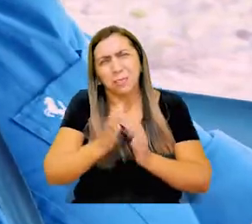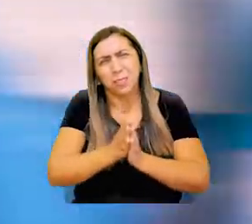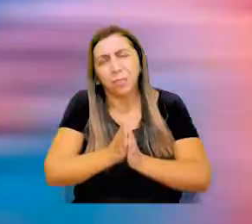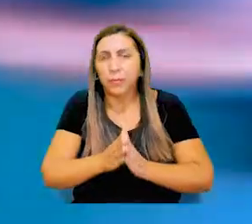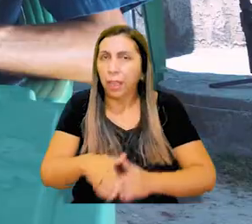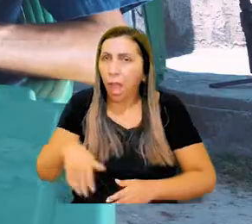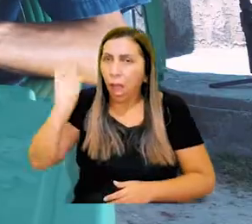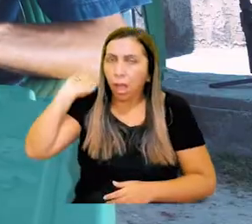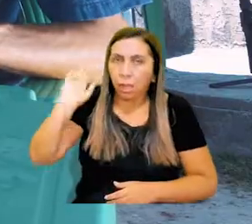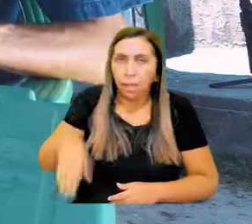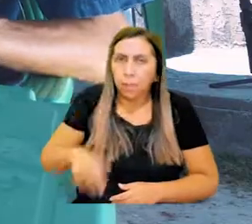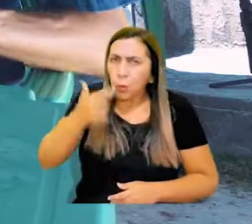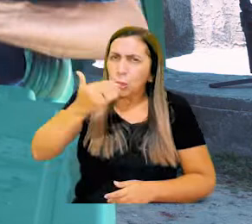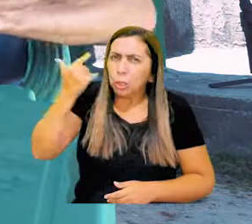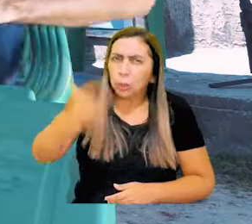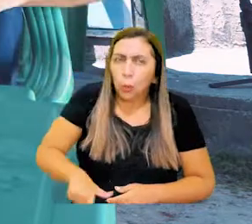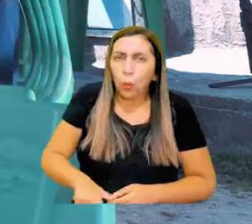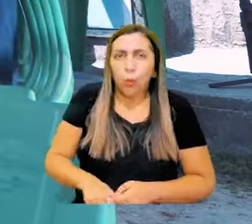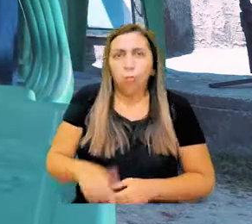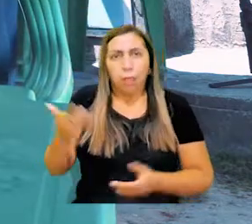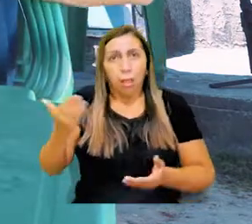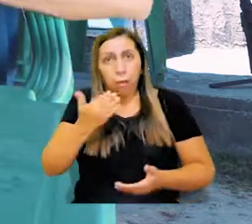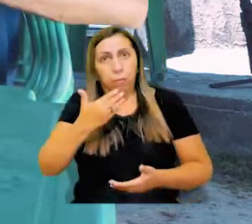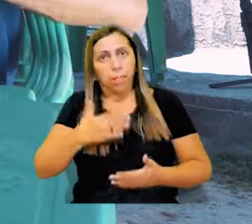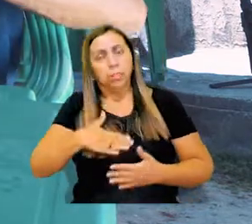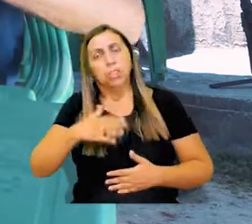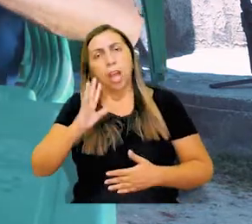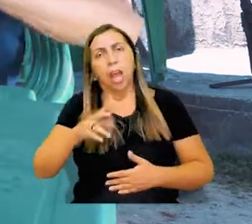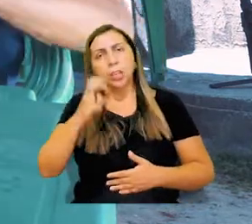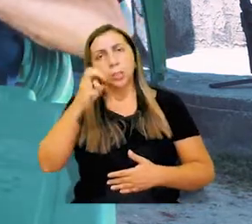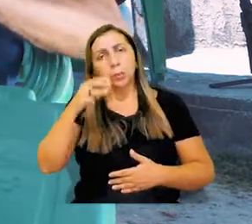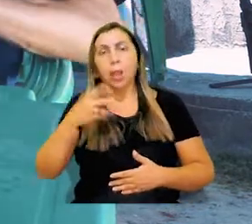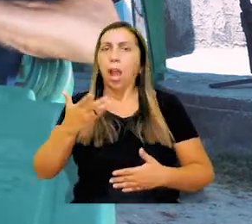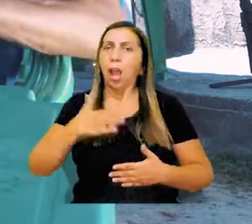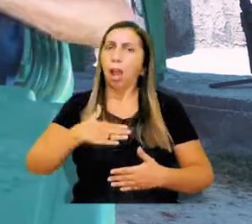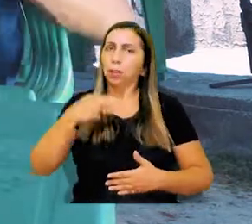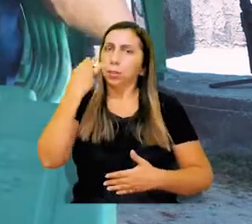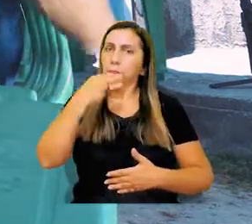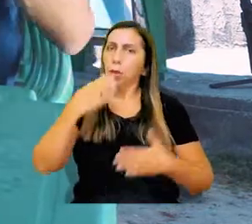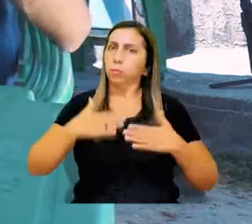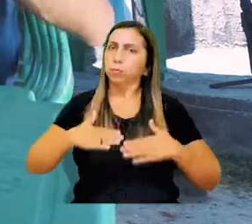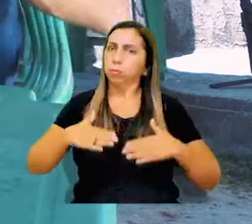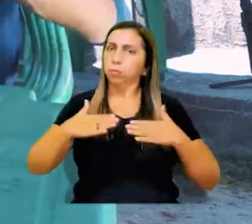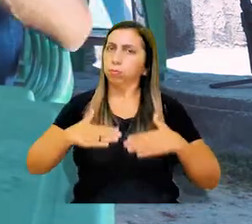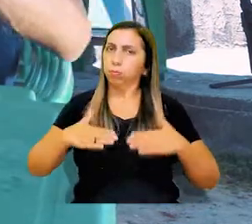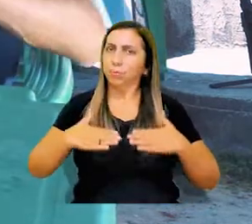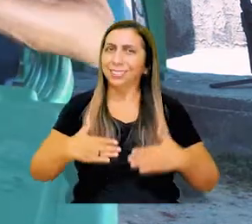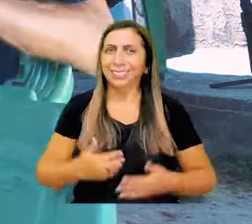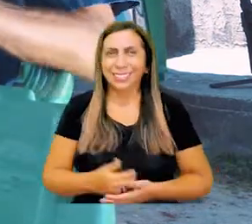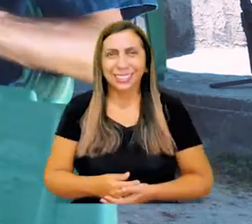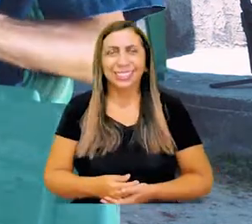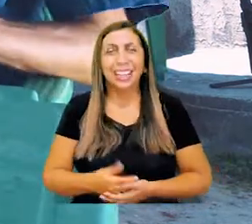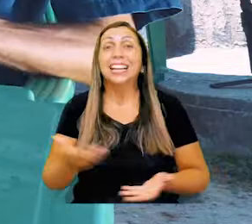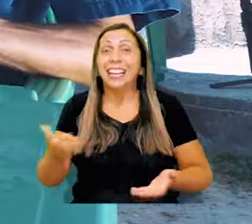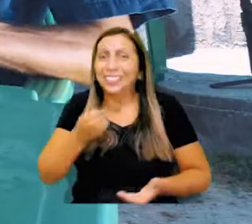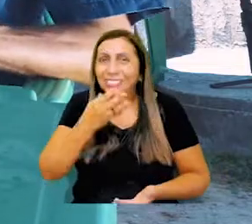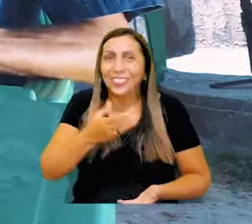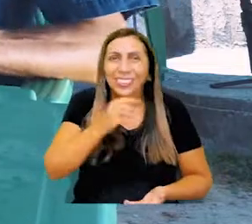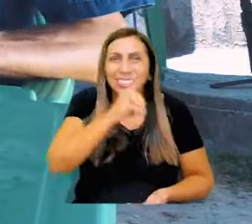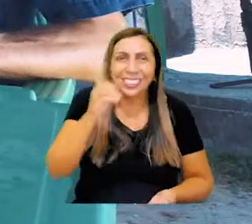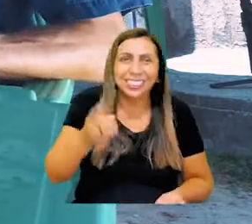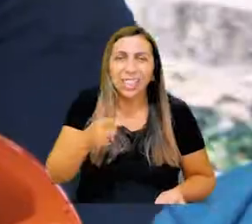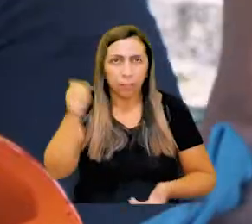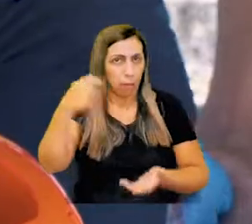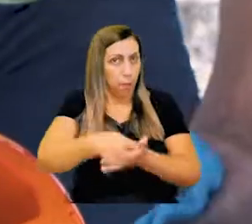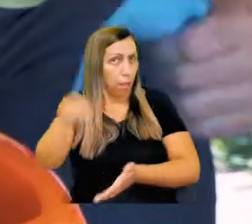aí. Macho, tu é magro de ruim. Vai comer de novo, diabo, é isso. Tem que comer, né? Já trabalhei por 5 minutos, agora eu preciso de um descansozinho de 3 horas, né? E aí, Macão? Bom,